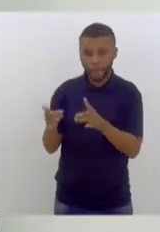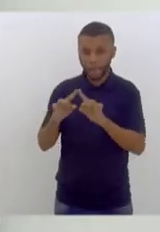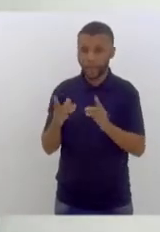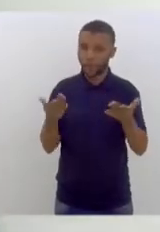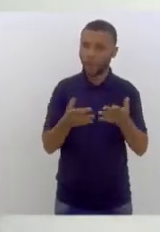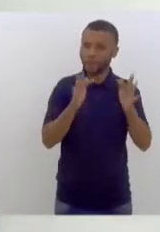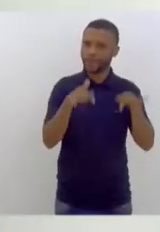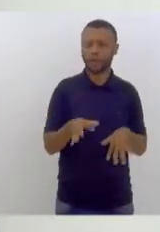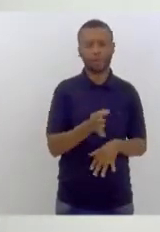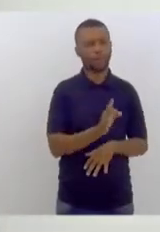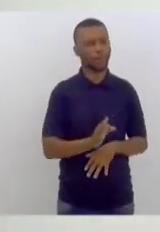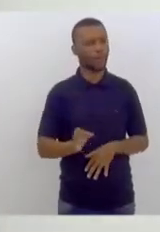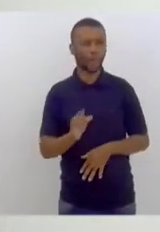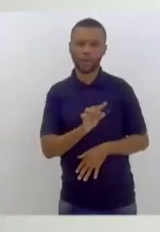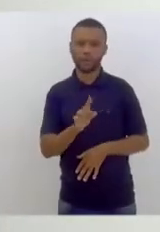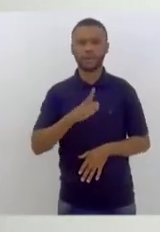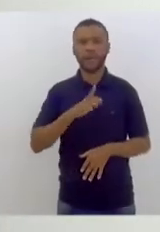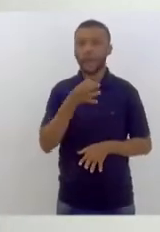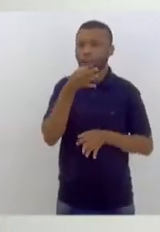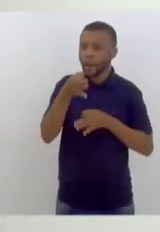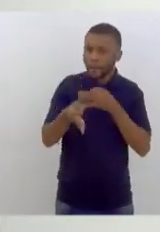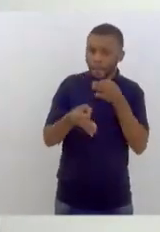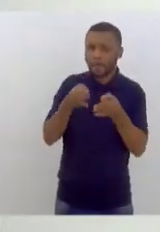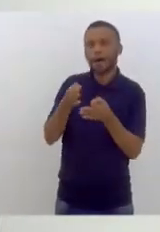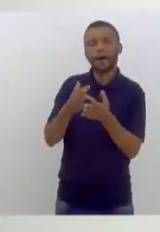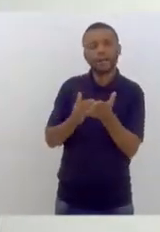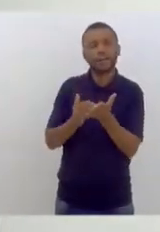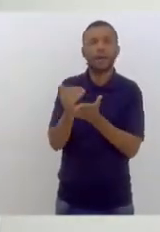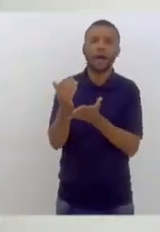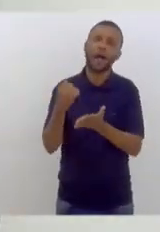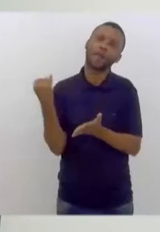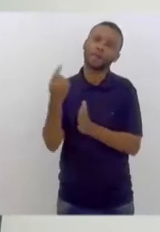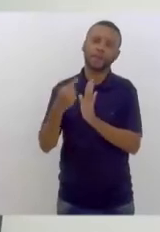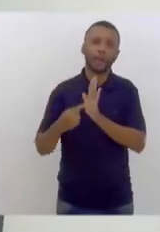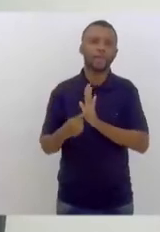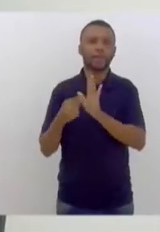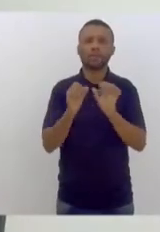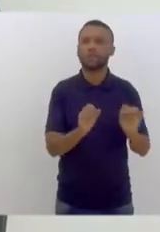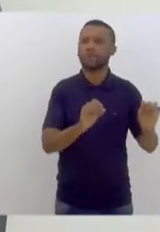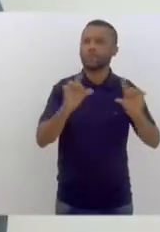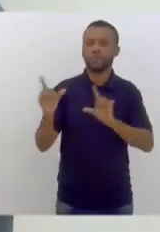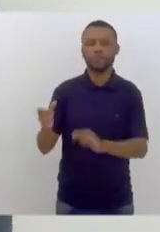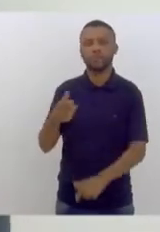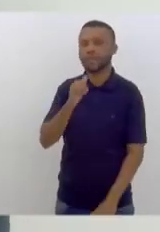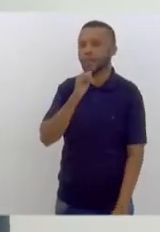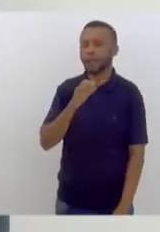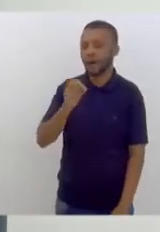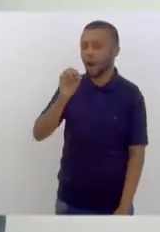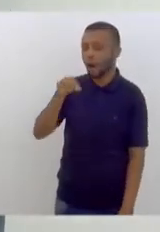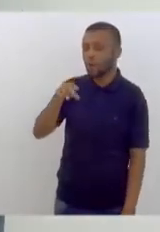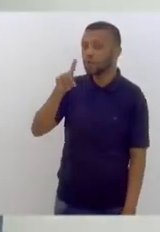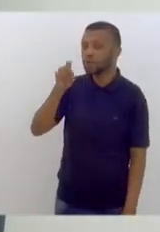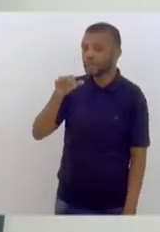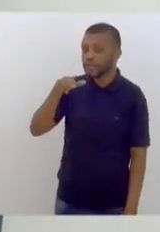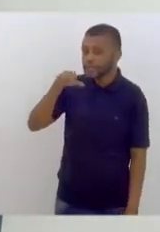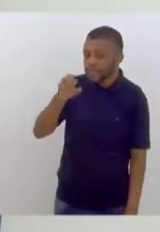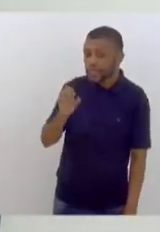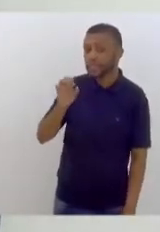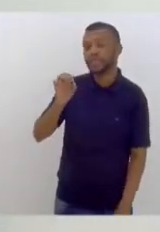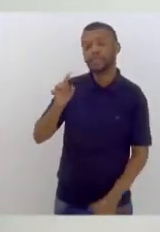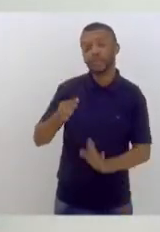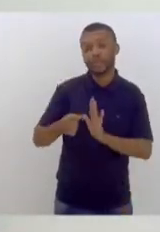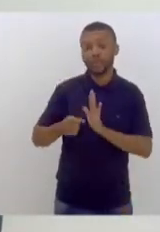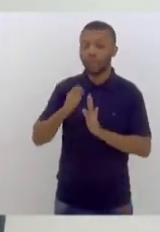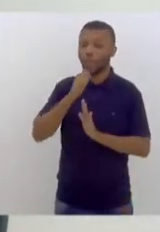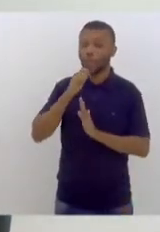A gente acha que tem as posições iniciais, é importante que sejam apresentadas. Por exemplo, a Undima ainda não falou, né? É uma representação importante. Temos